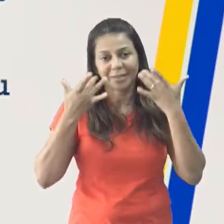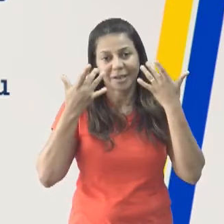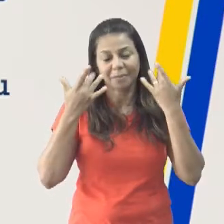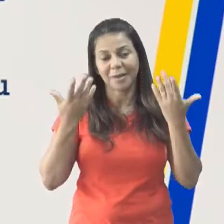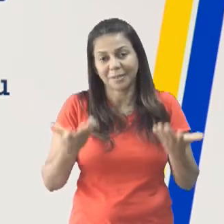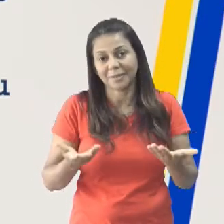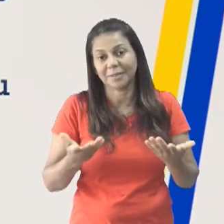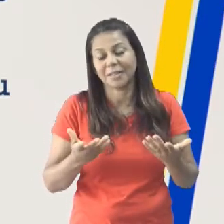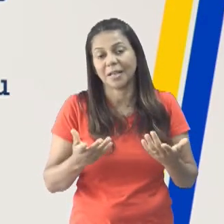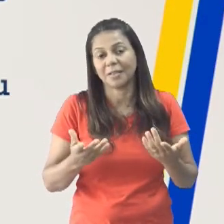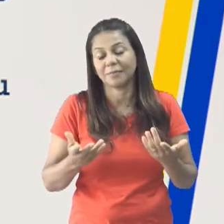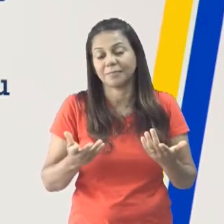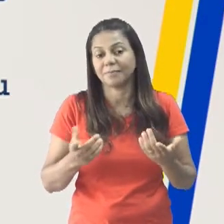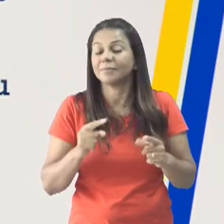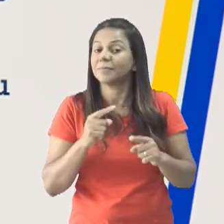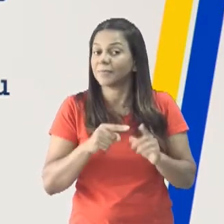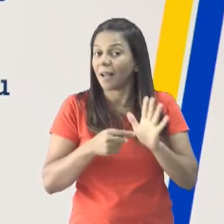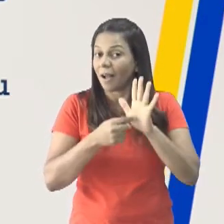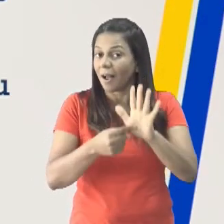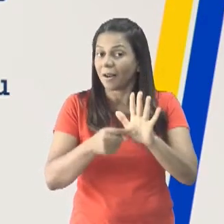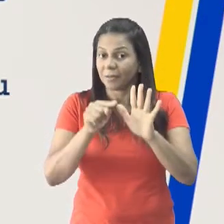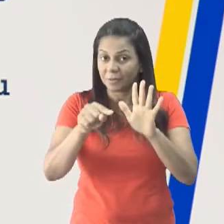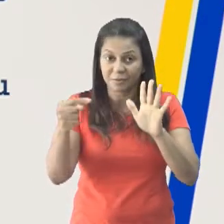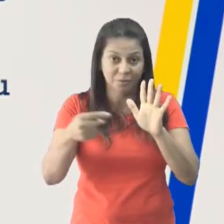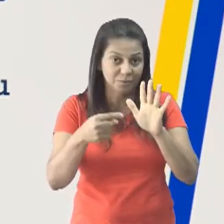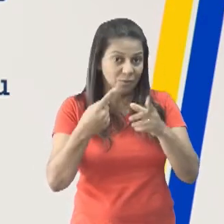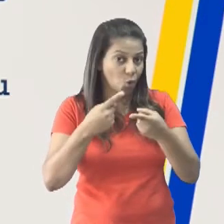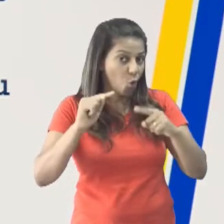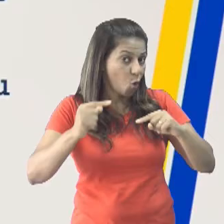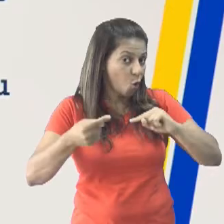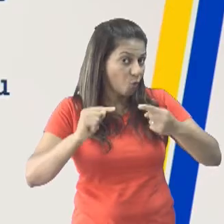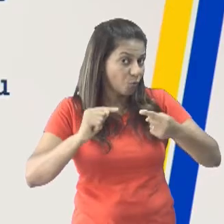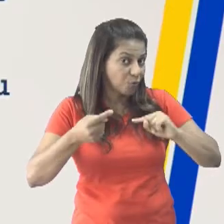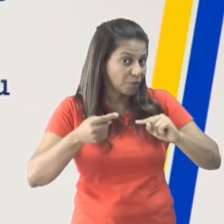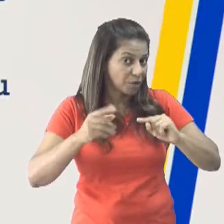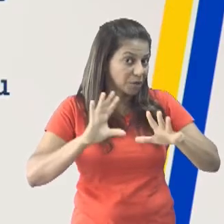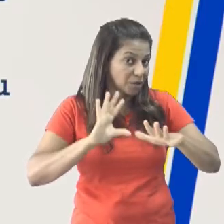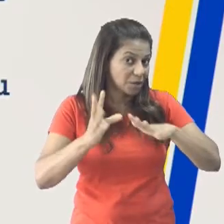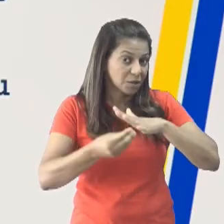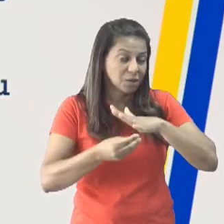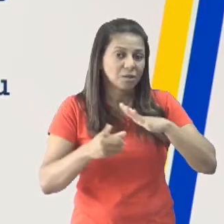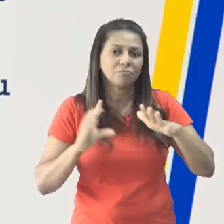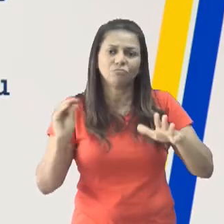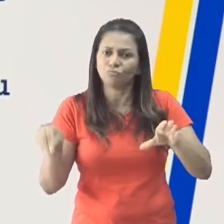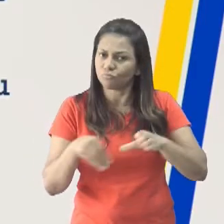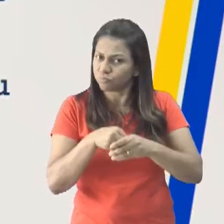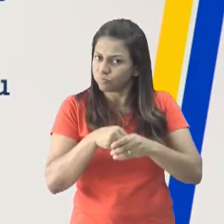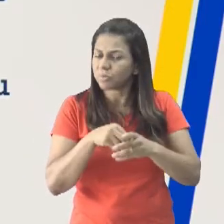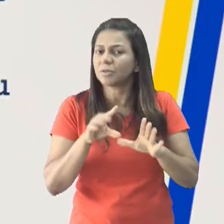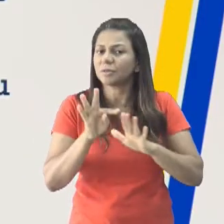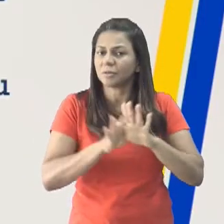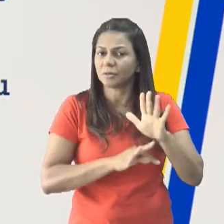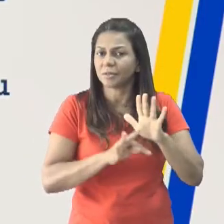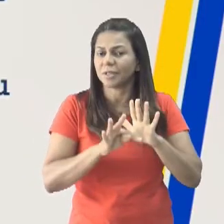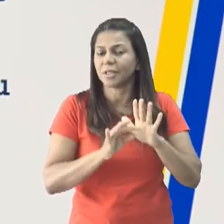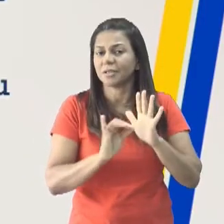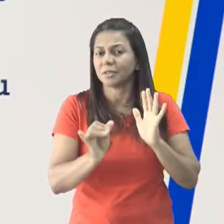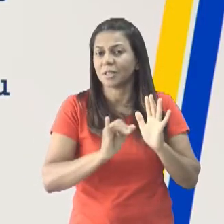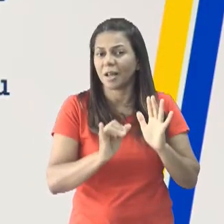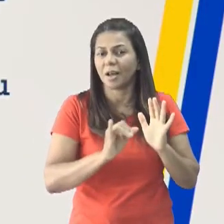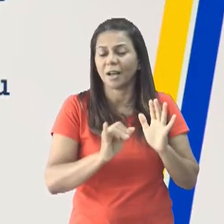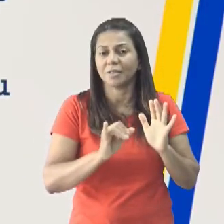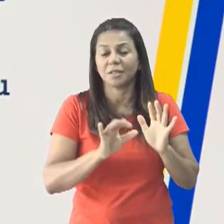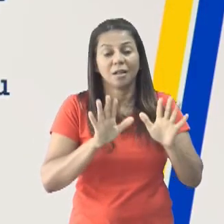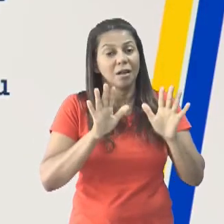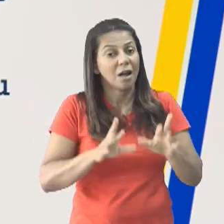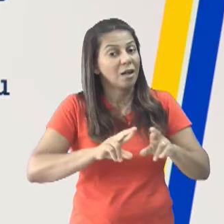Ou seja, pessoal, essa apresentação, conflito e desenlace também estão presentes no texto narrativo. A diferença é que no